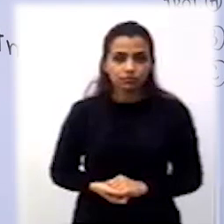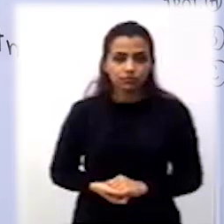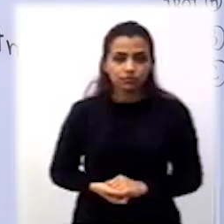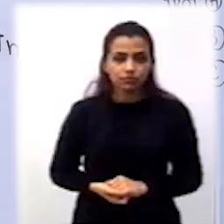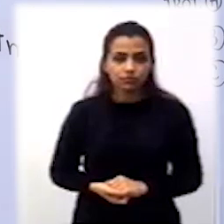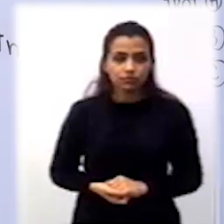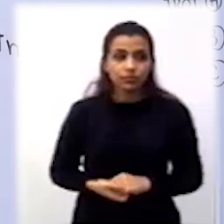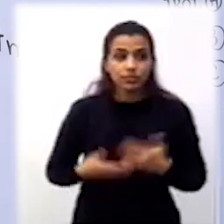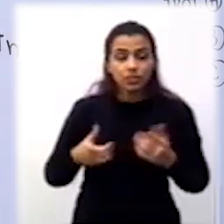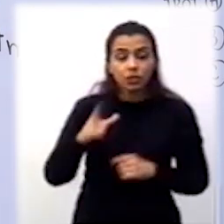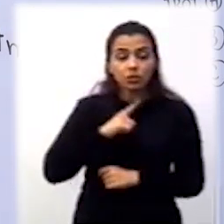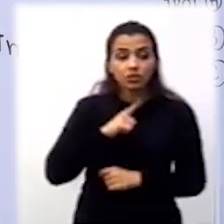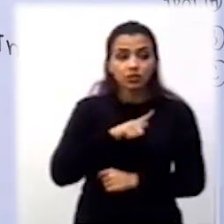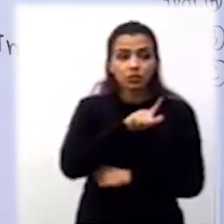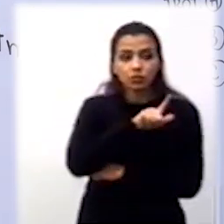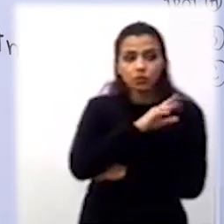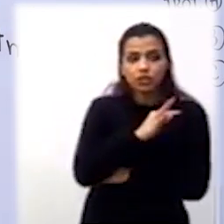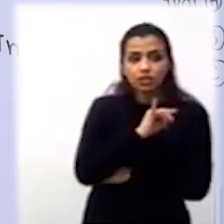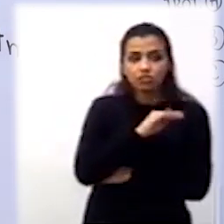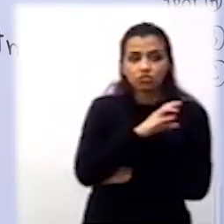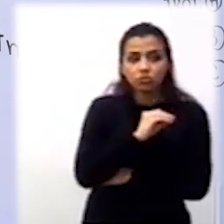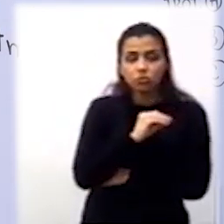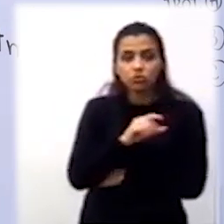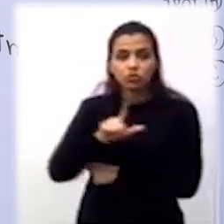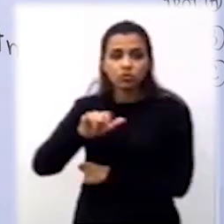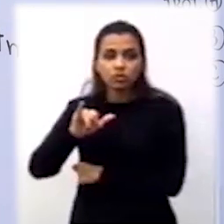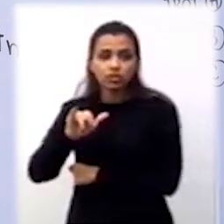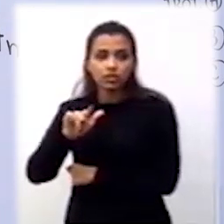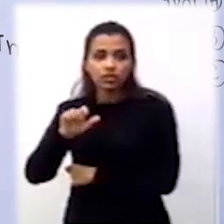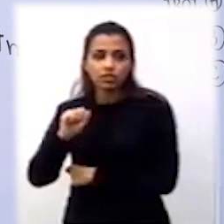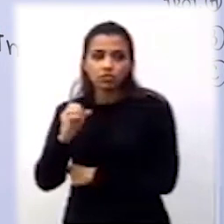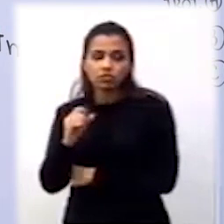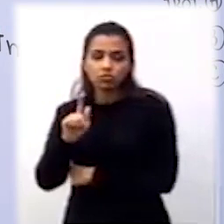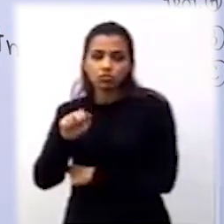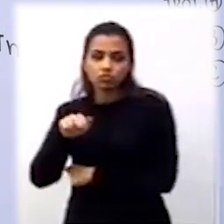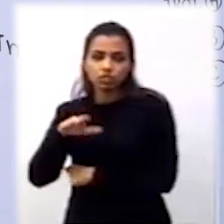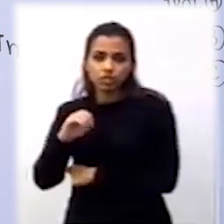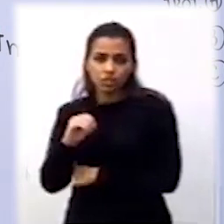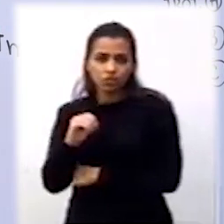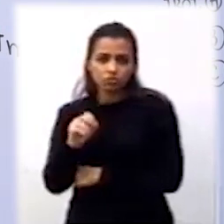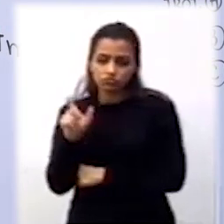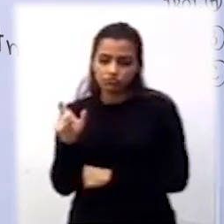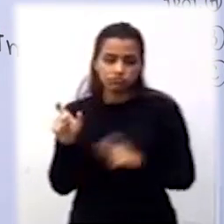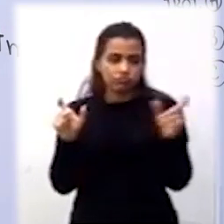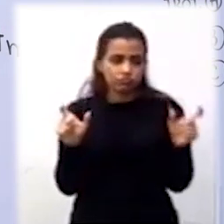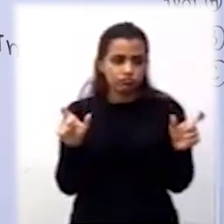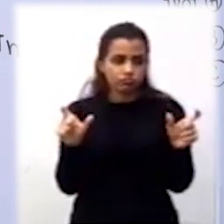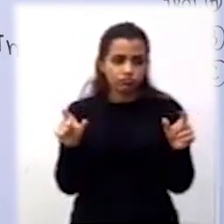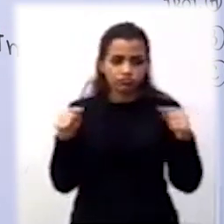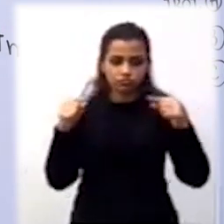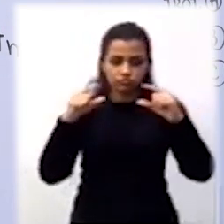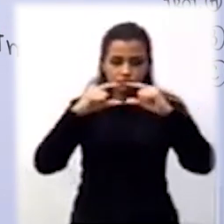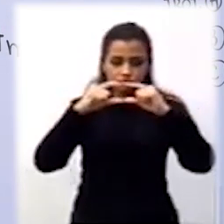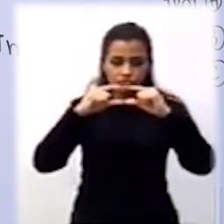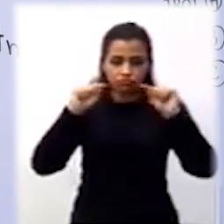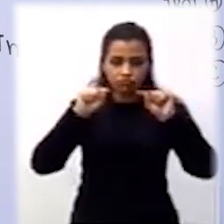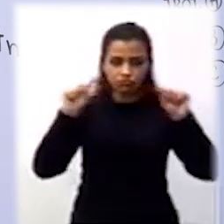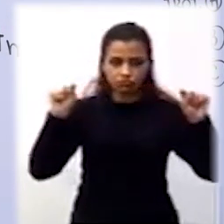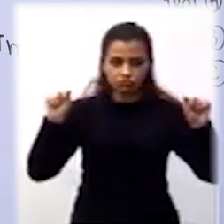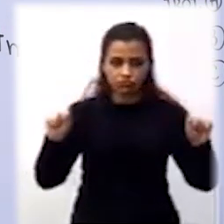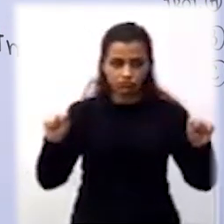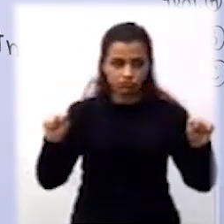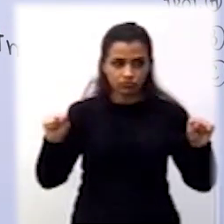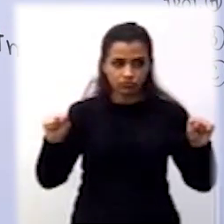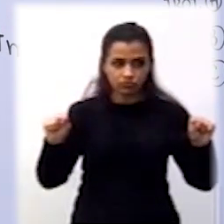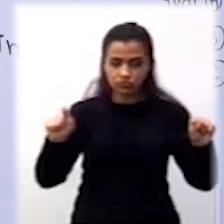e o ciclo que a gente chama de lisogênico. Kennedy, é bem fácil esse termo, tá? É só você lembrar de lise,